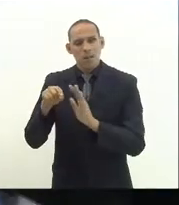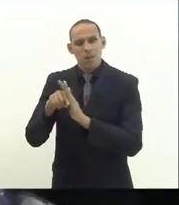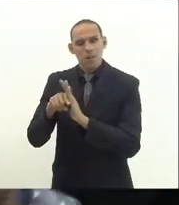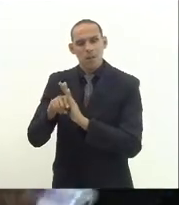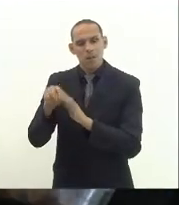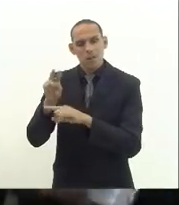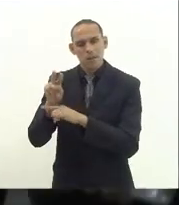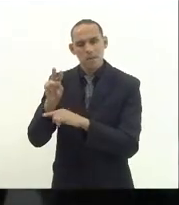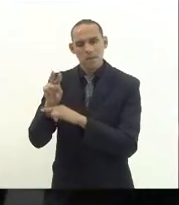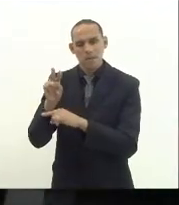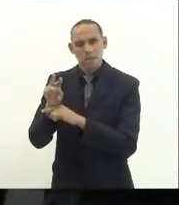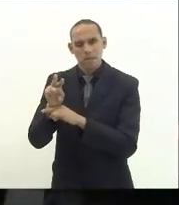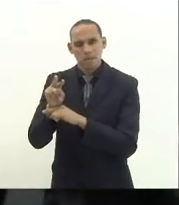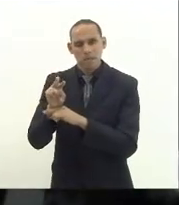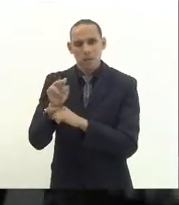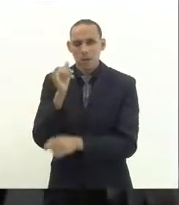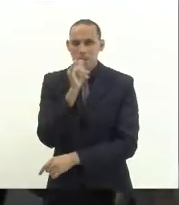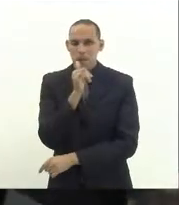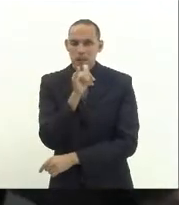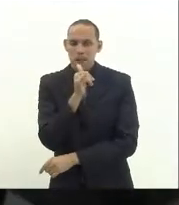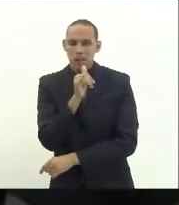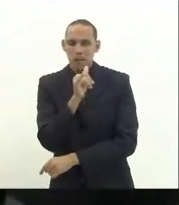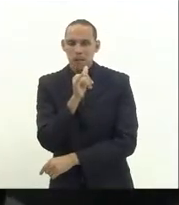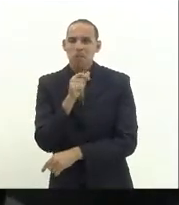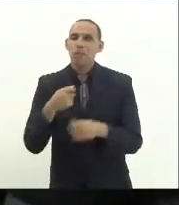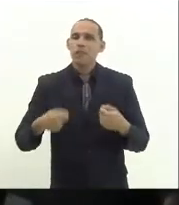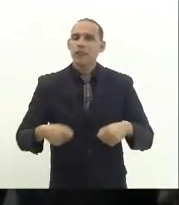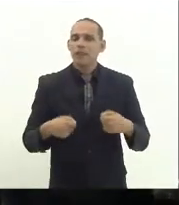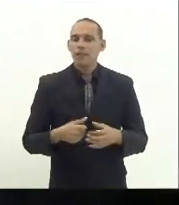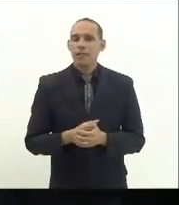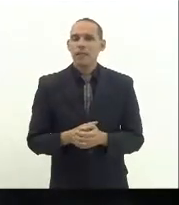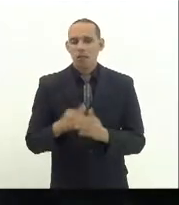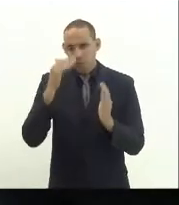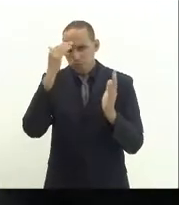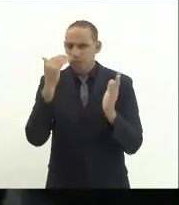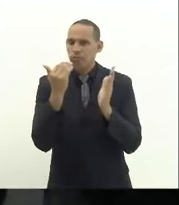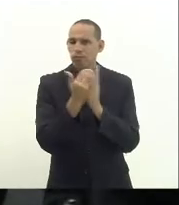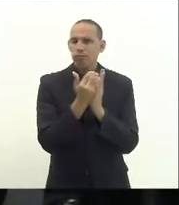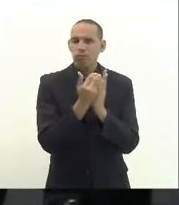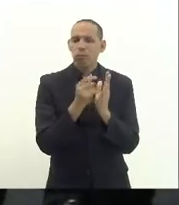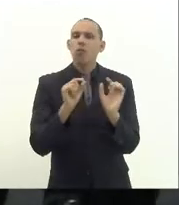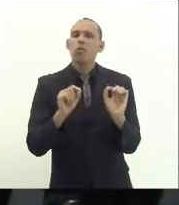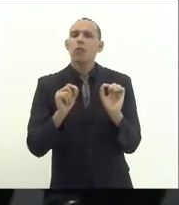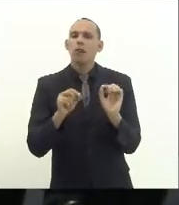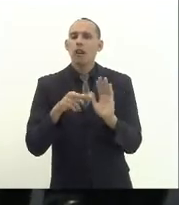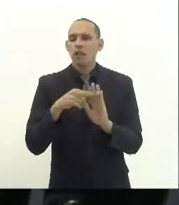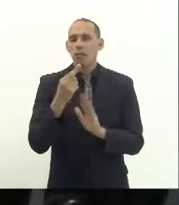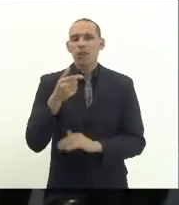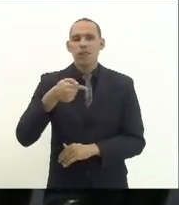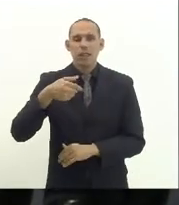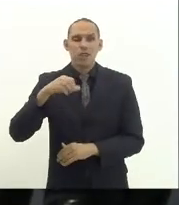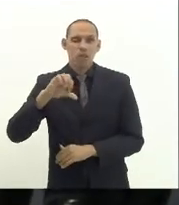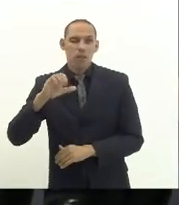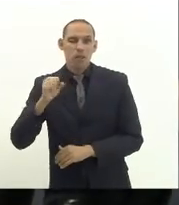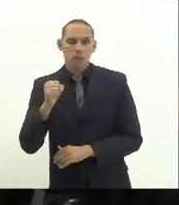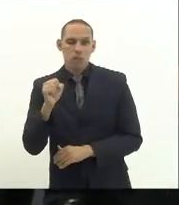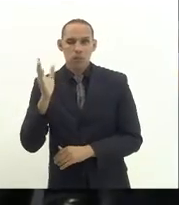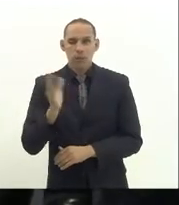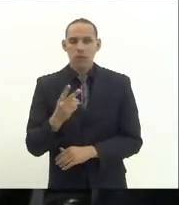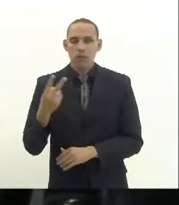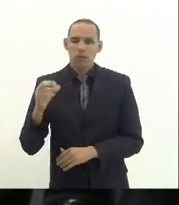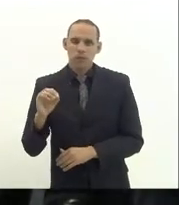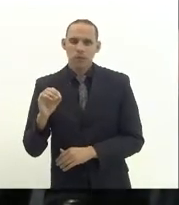indicação fiscalização eletrônica tem que obedecer o que preconiza a resolução 798 de